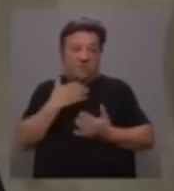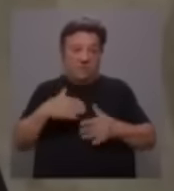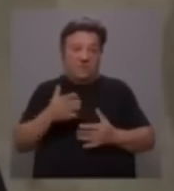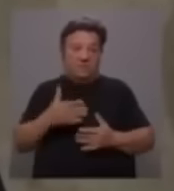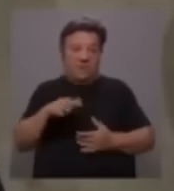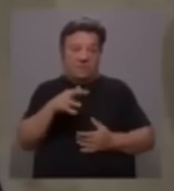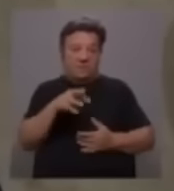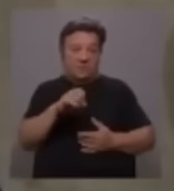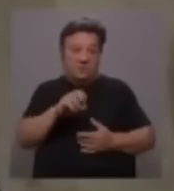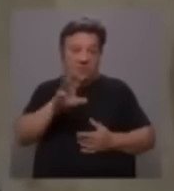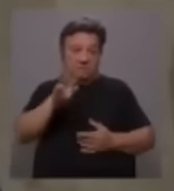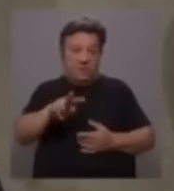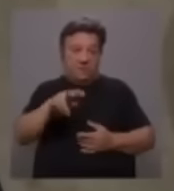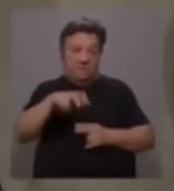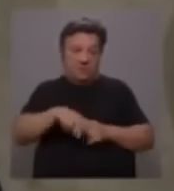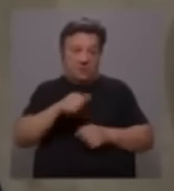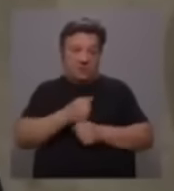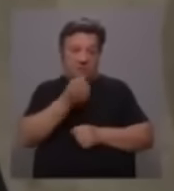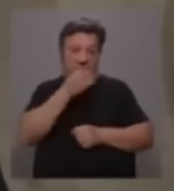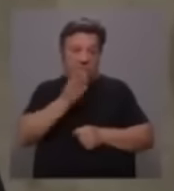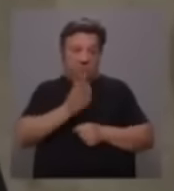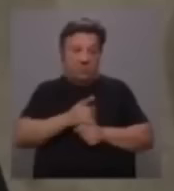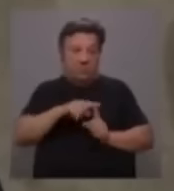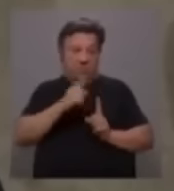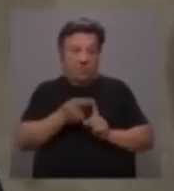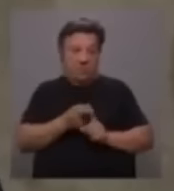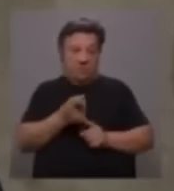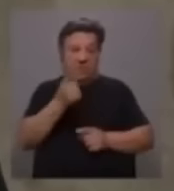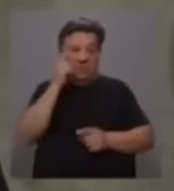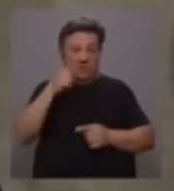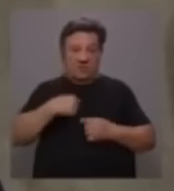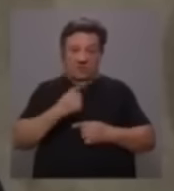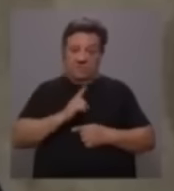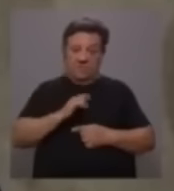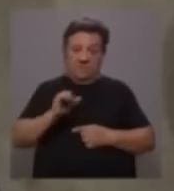180.000 postos de trabalh Perdidos no Espaço de ano